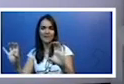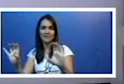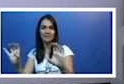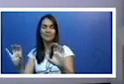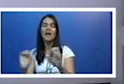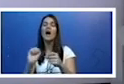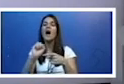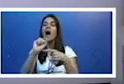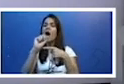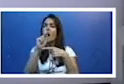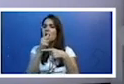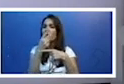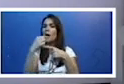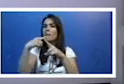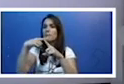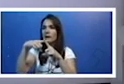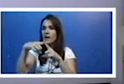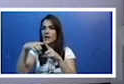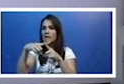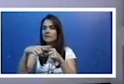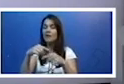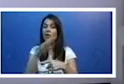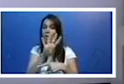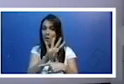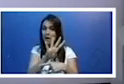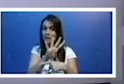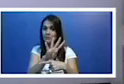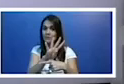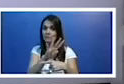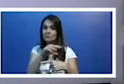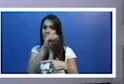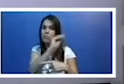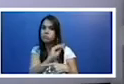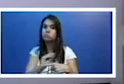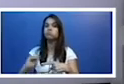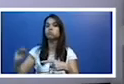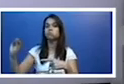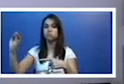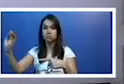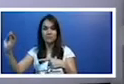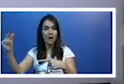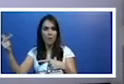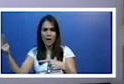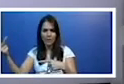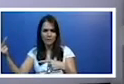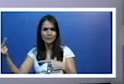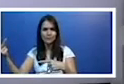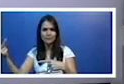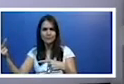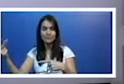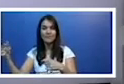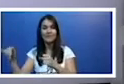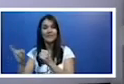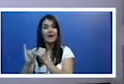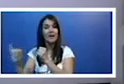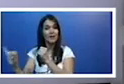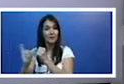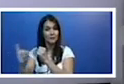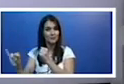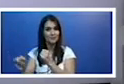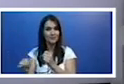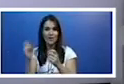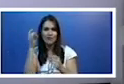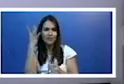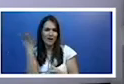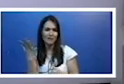SiO4. A carga do hidrogênio vem para cá, o 4, que é a mesma carga que vai formar o ânion aqui, 4-.